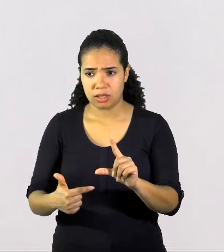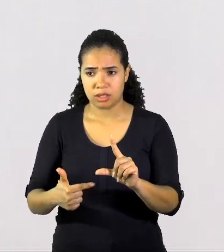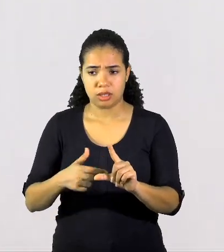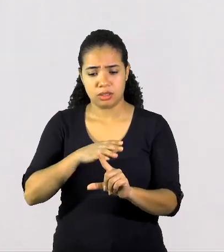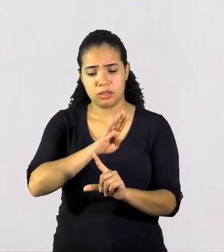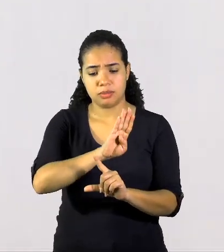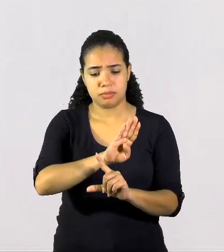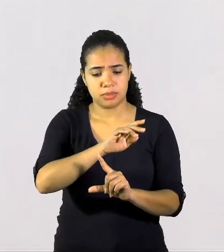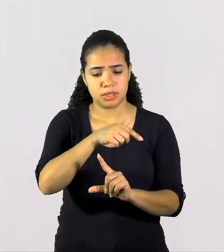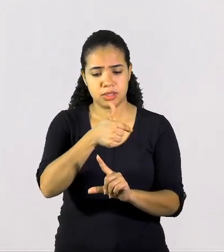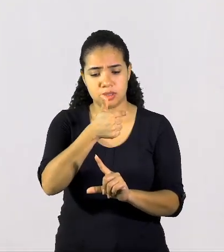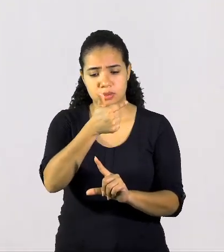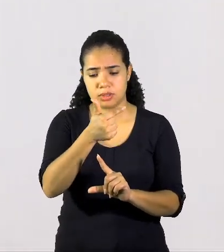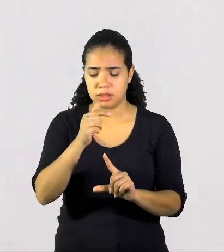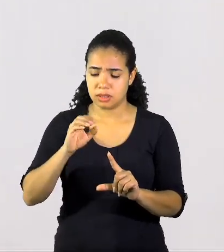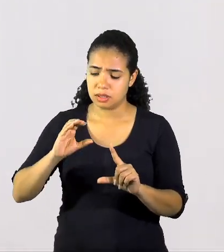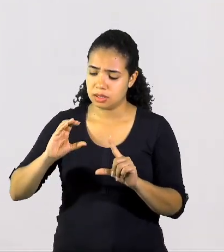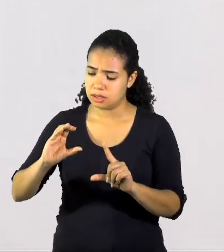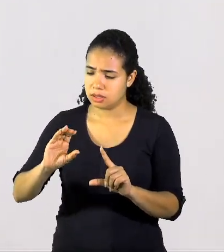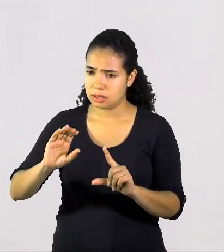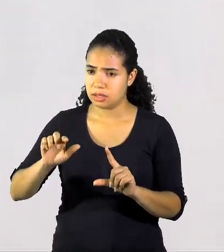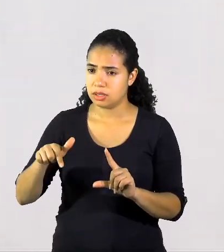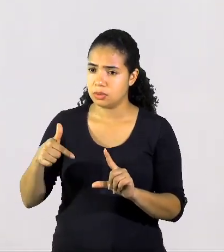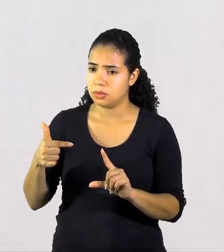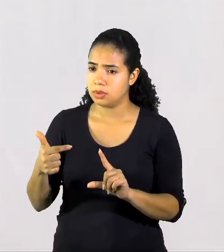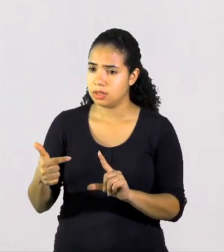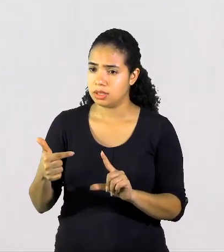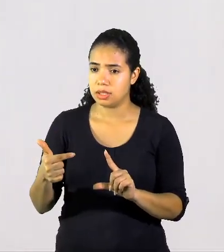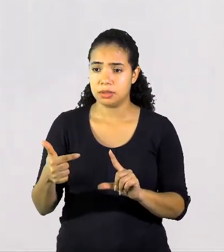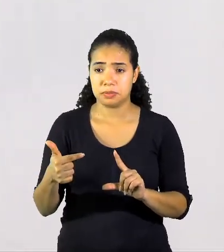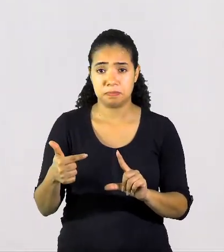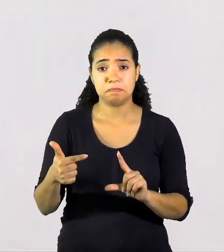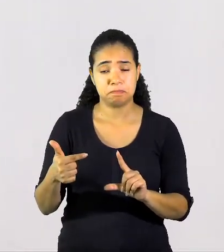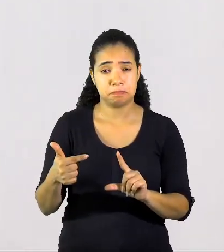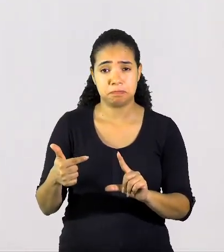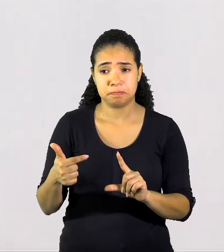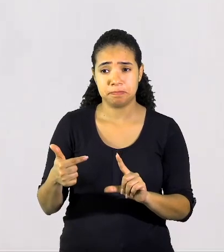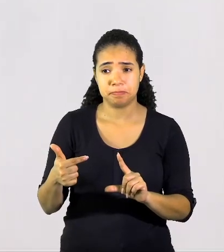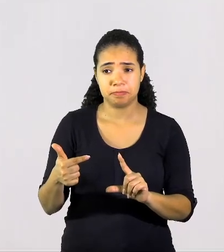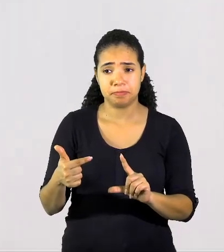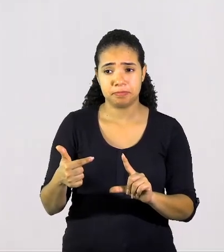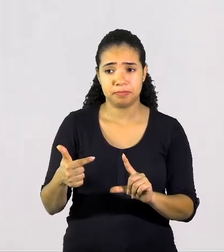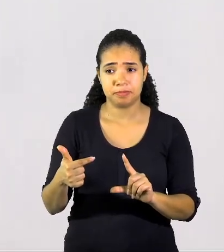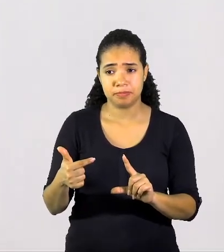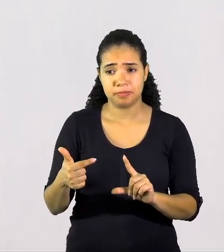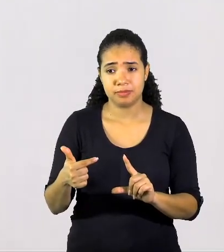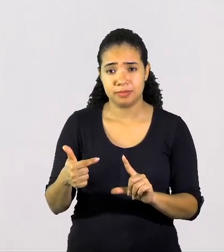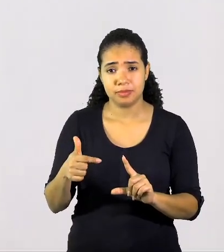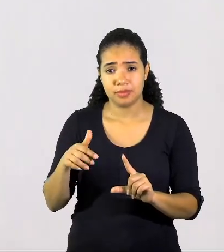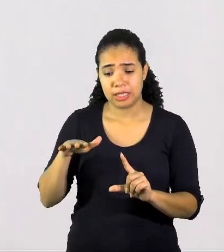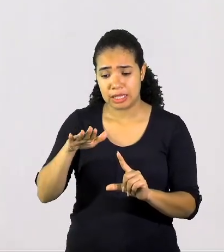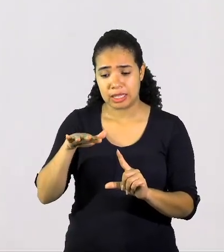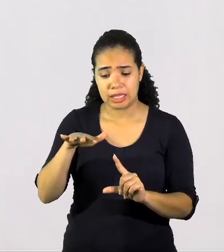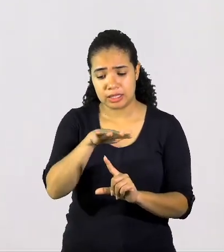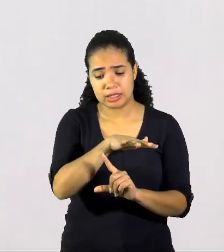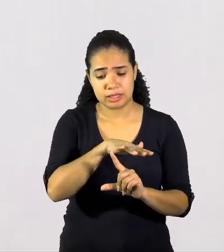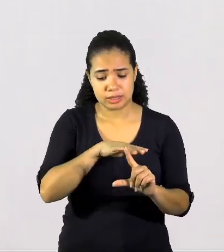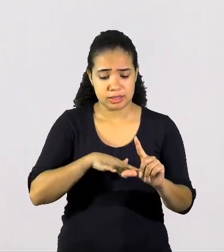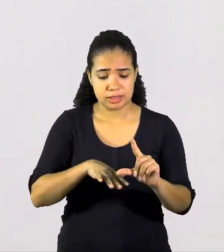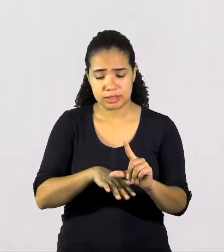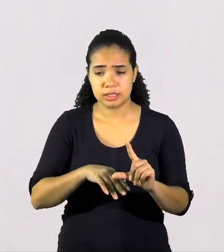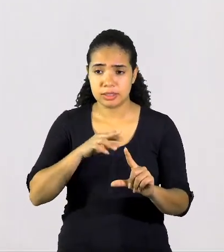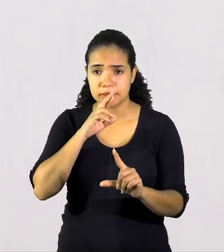ao quadrado e essa área aqui é C ao quadrado. Essas áreas são resultados das áreas